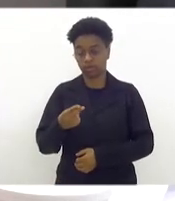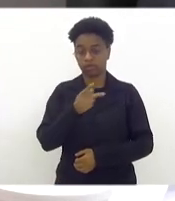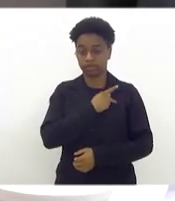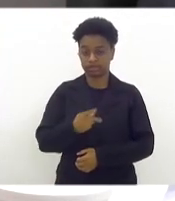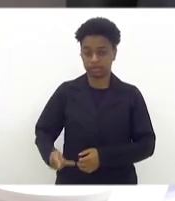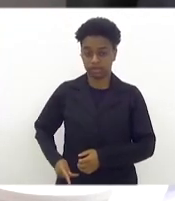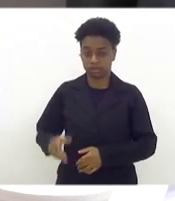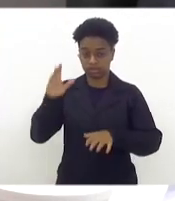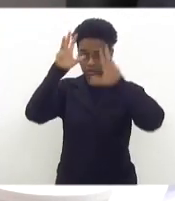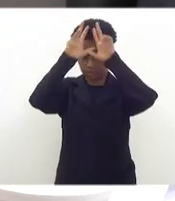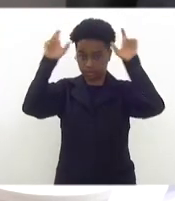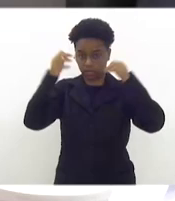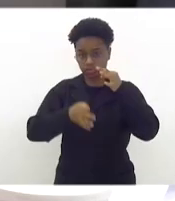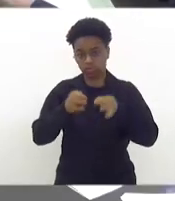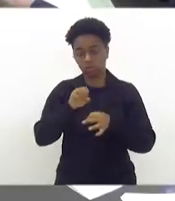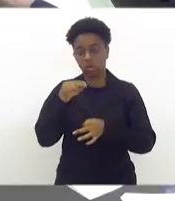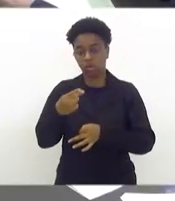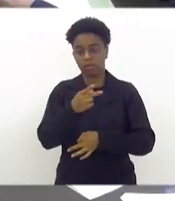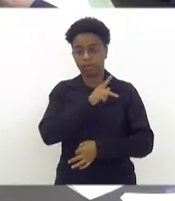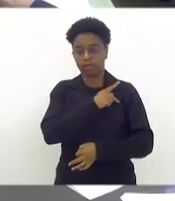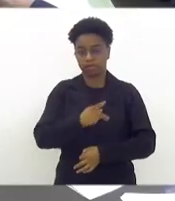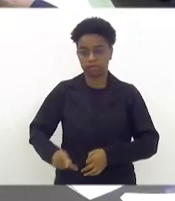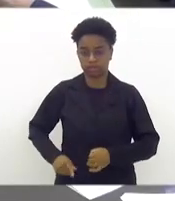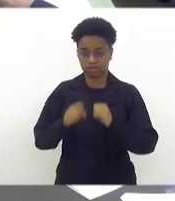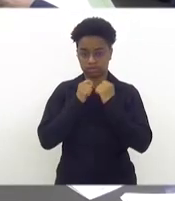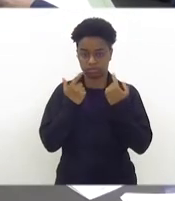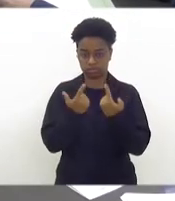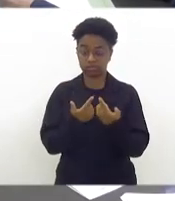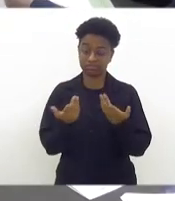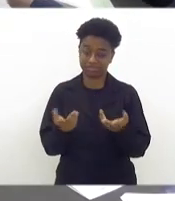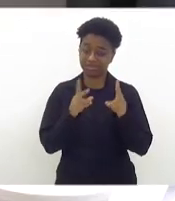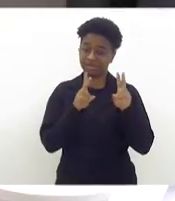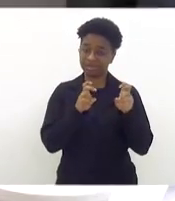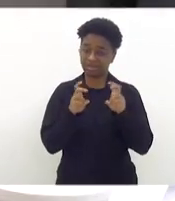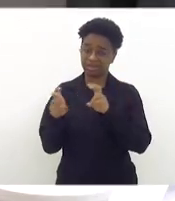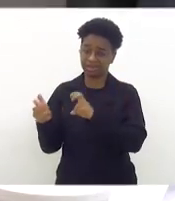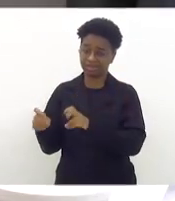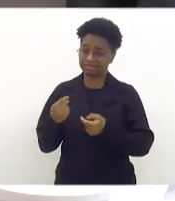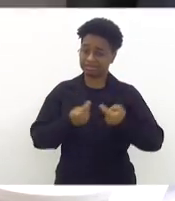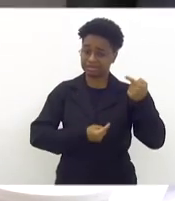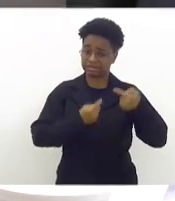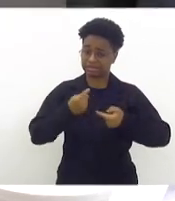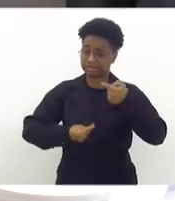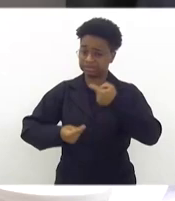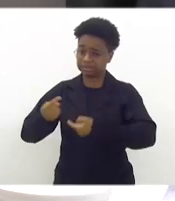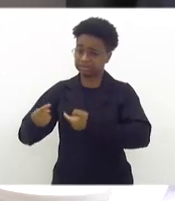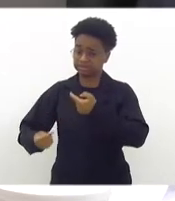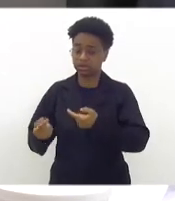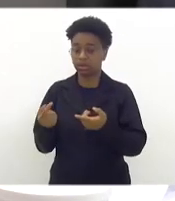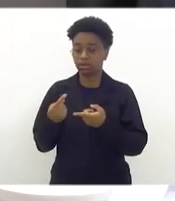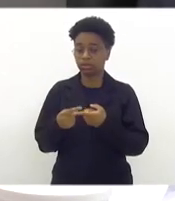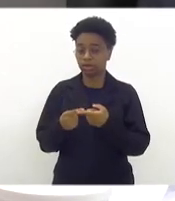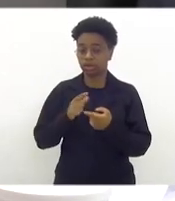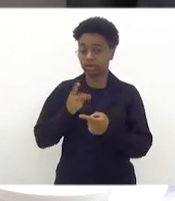presidente da Assembleia Legislativa. Então, esse tema vai estar lá, já estou adiantando, porque exatamente vou levantar. Você tem